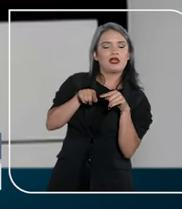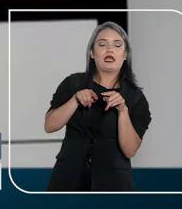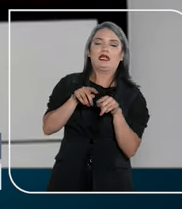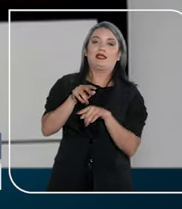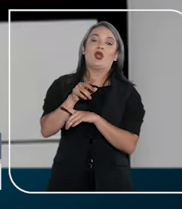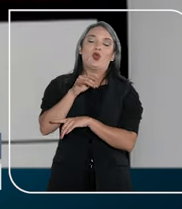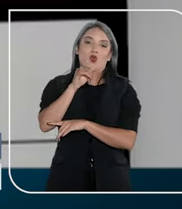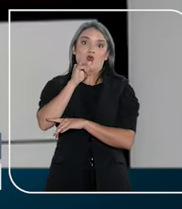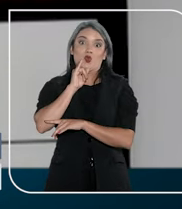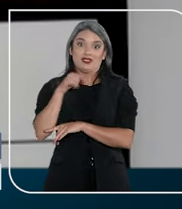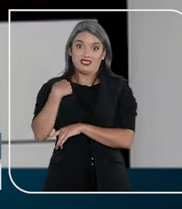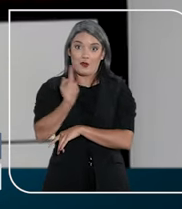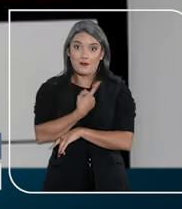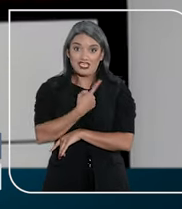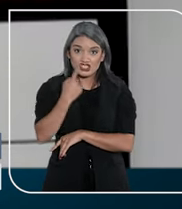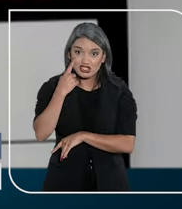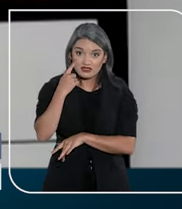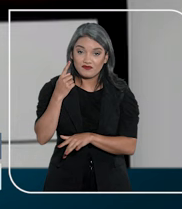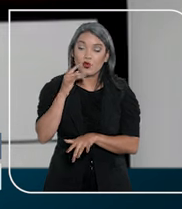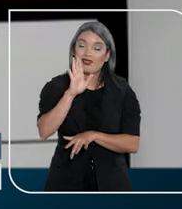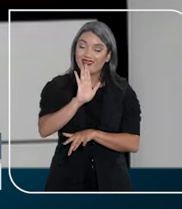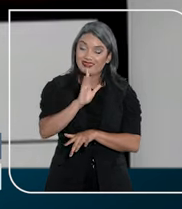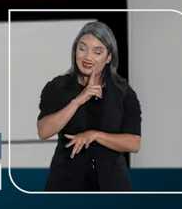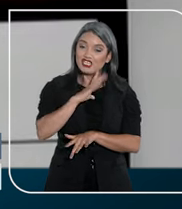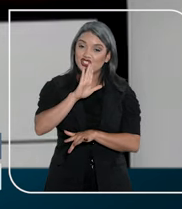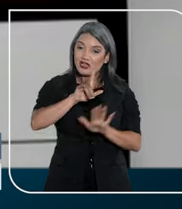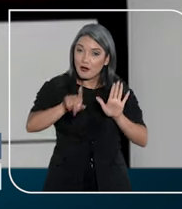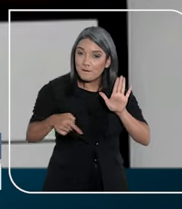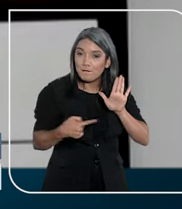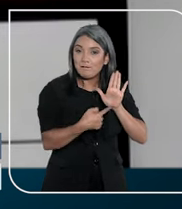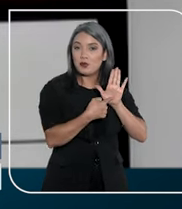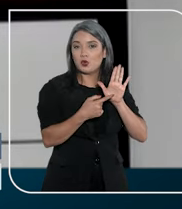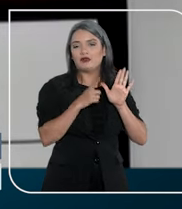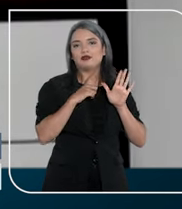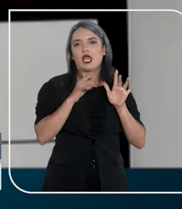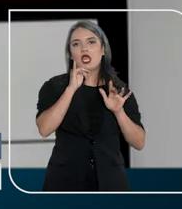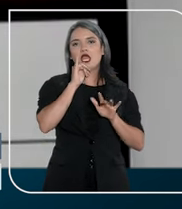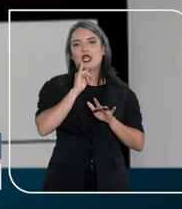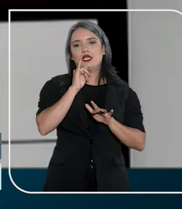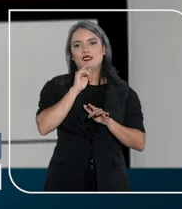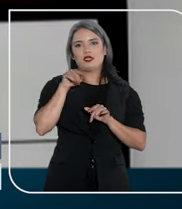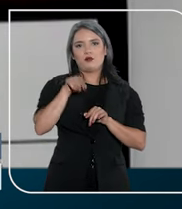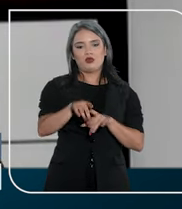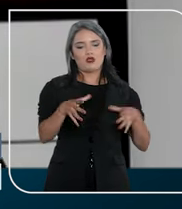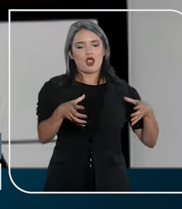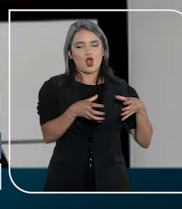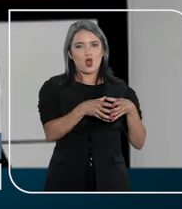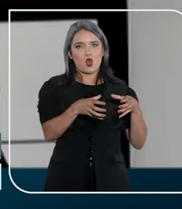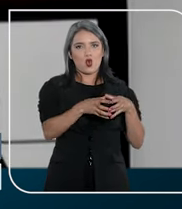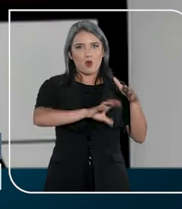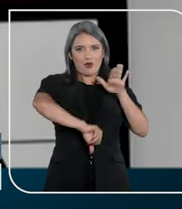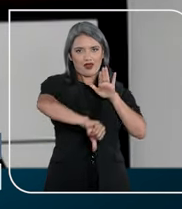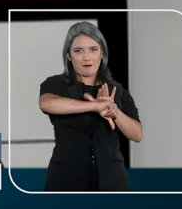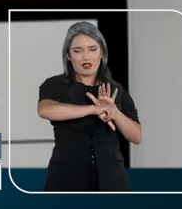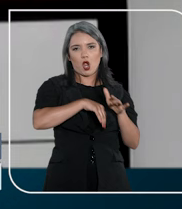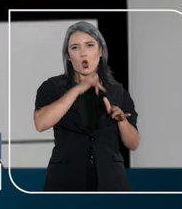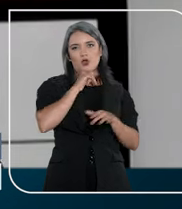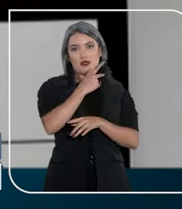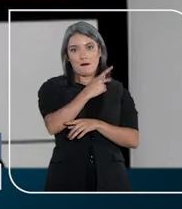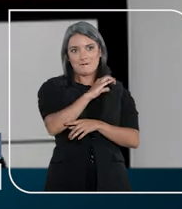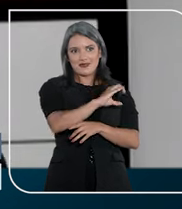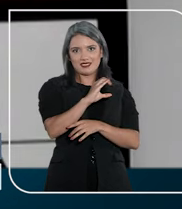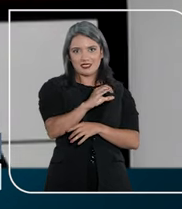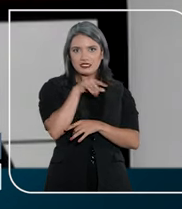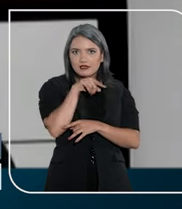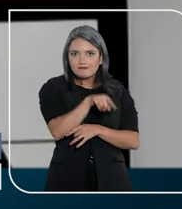estamos vivendo isso, né? Temos sérias denúncias aí, de que, por exemplo, órgãos criminais como o PCC, de que eles